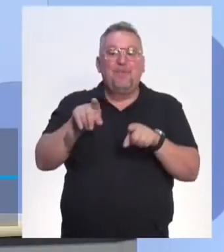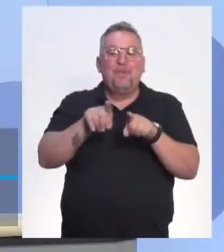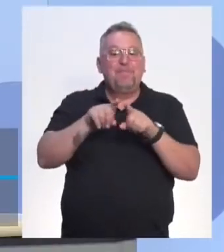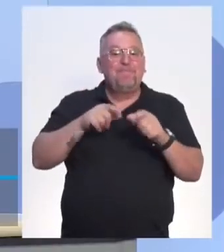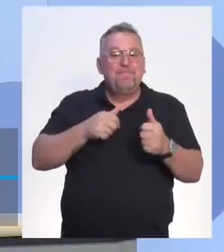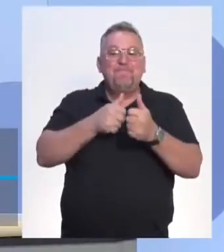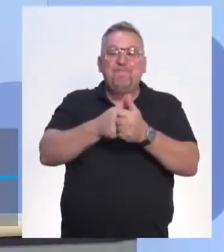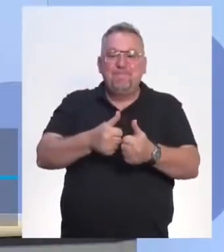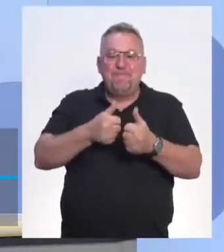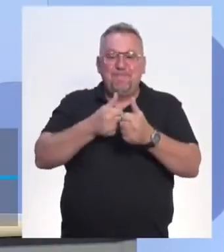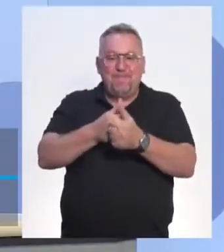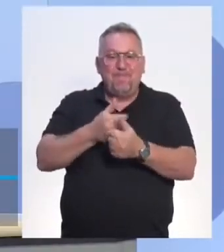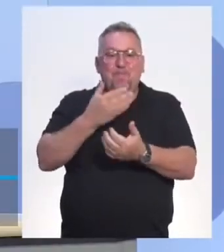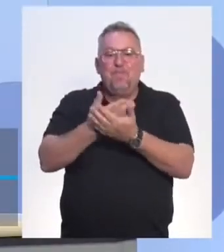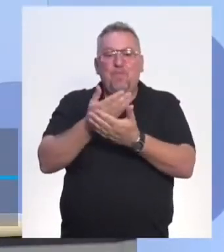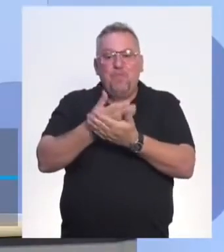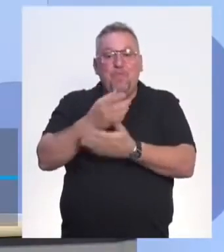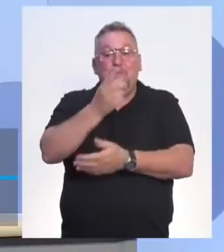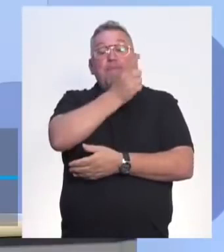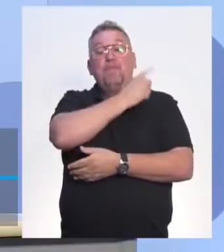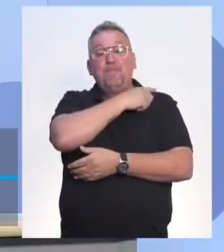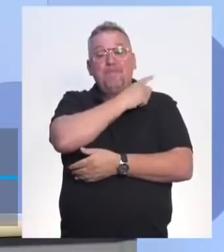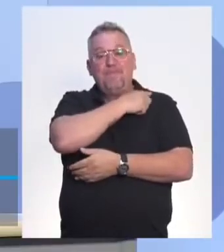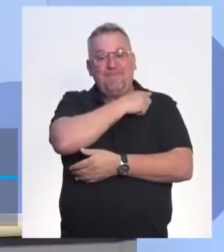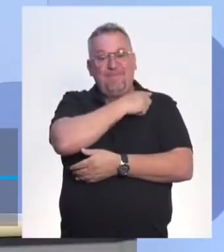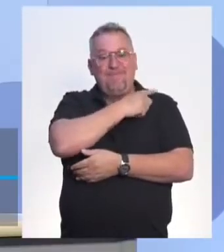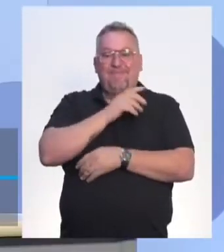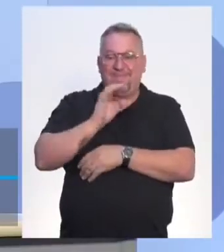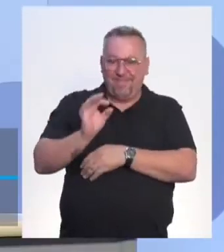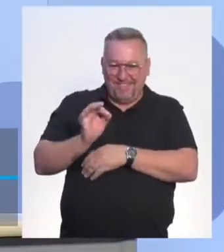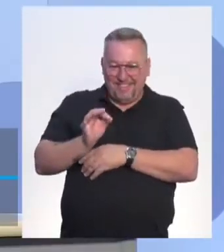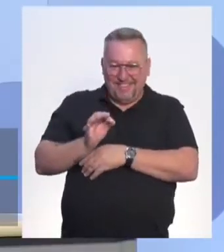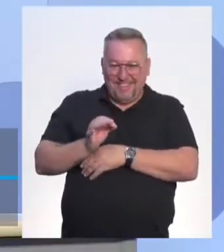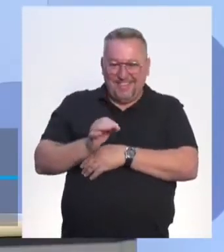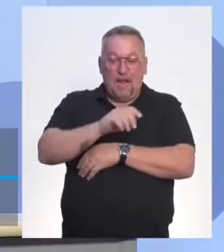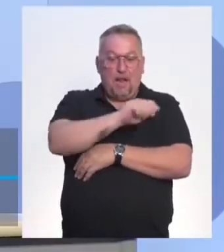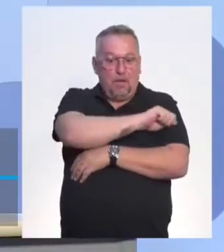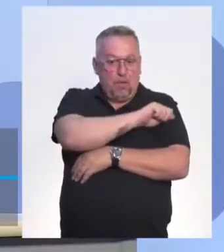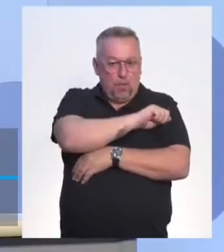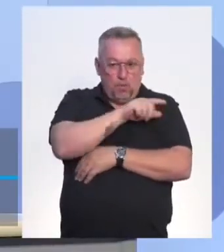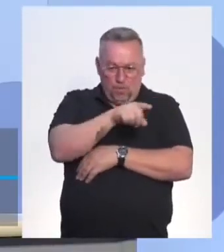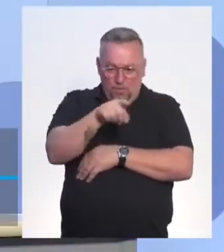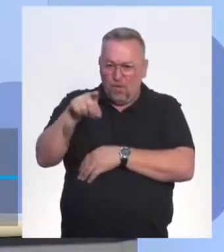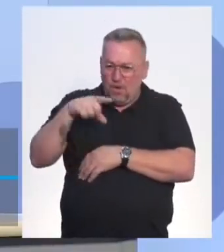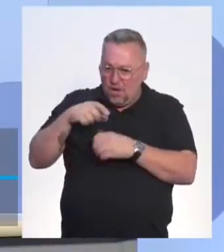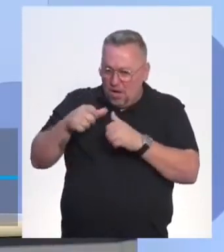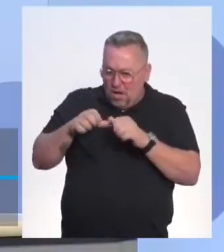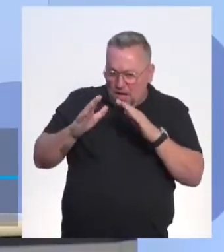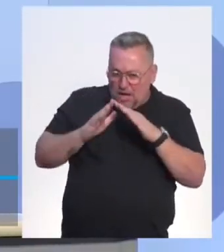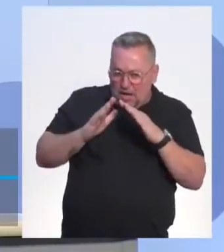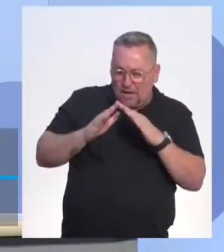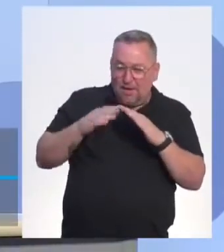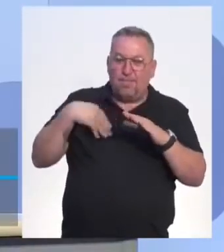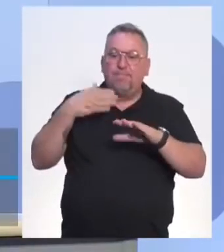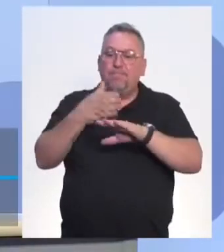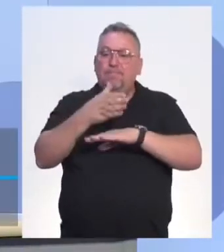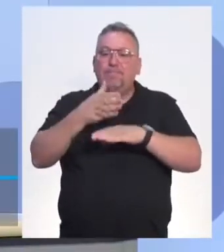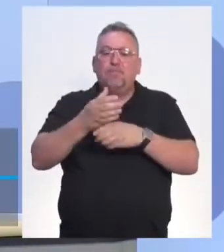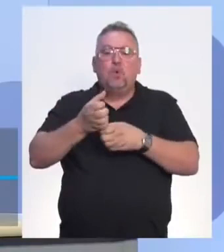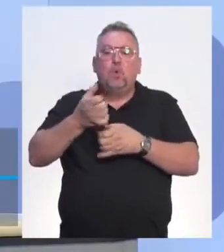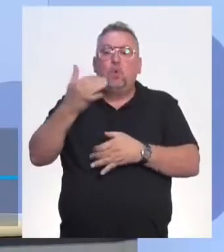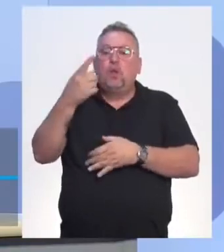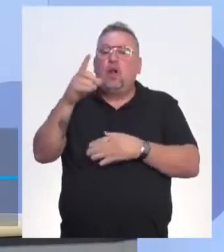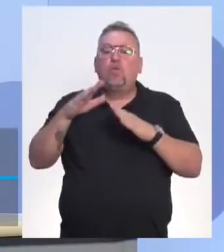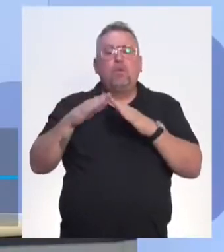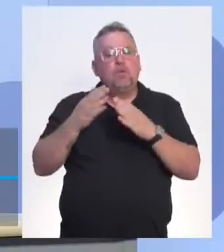nos acompanham nas aulas da primeira série do ensino médio. Aluno, você que está em casa, participe do chat lá da